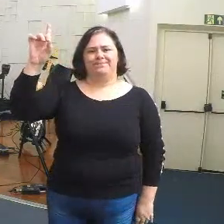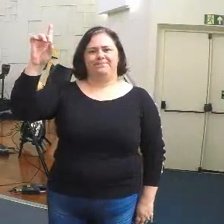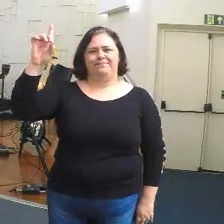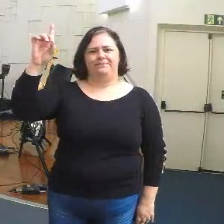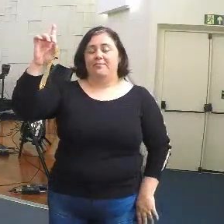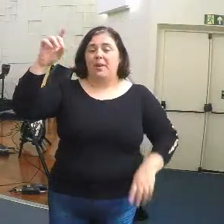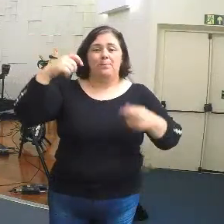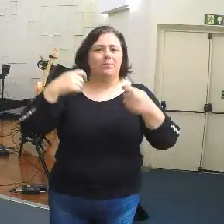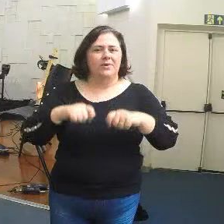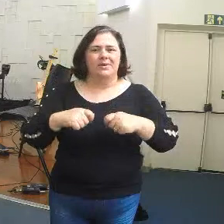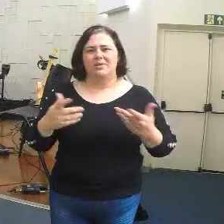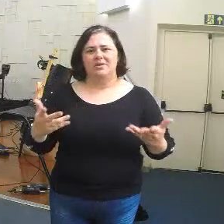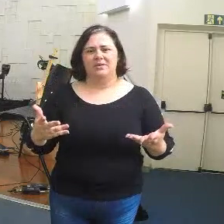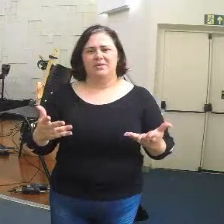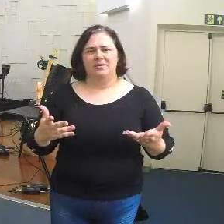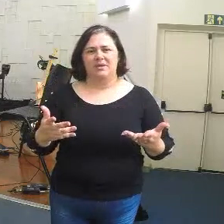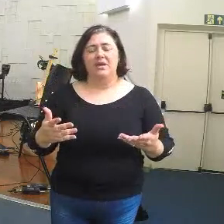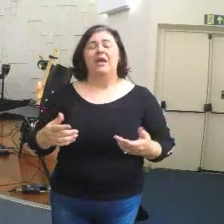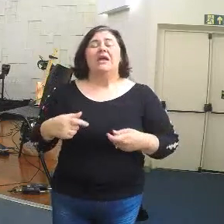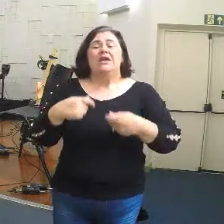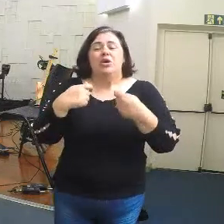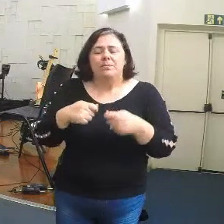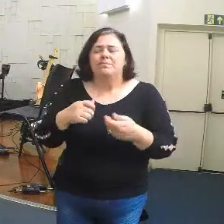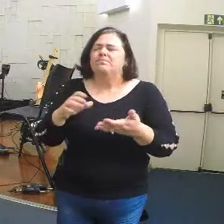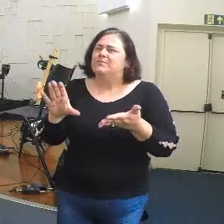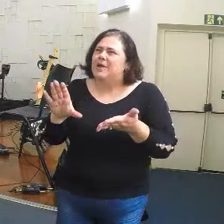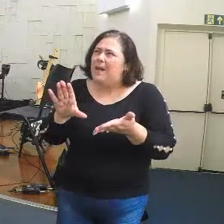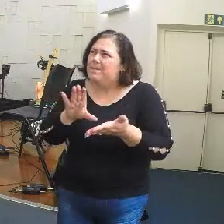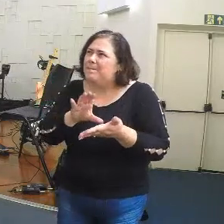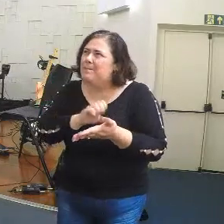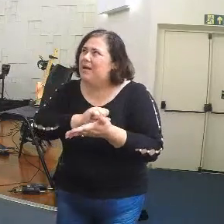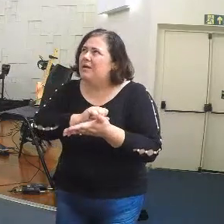a prova disso é que eu ame, mas eu não consigo.